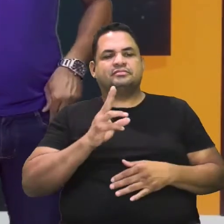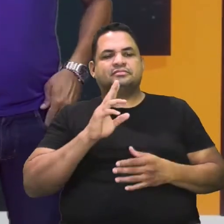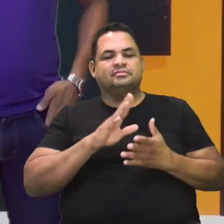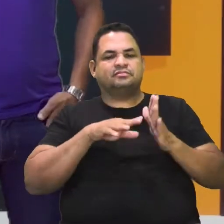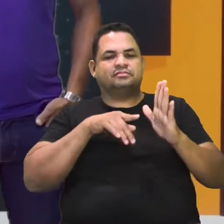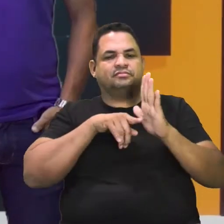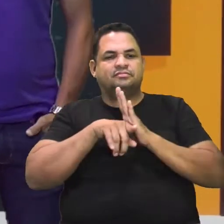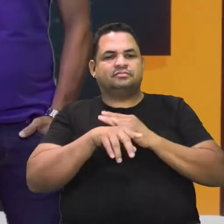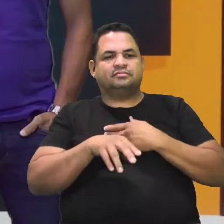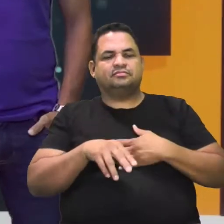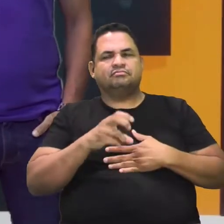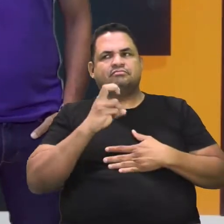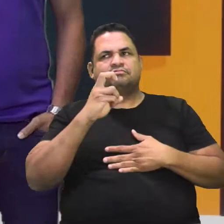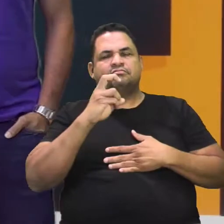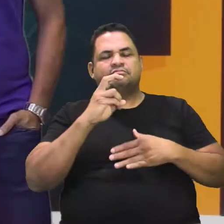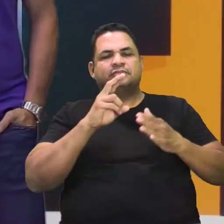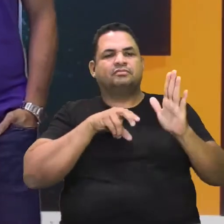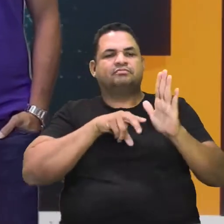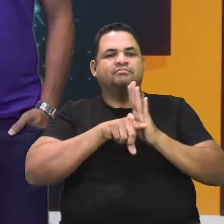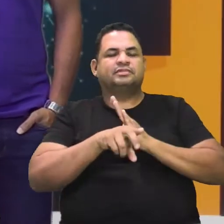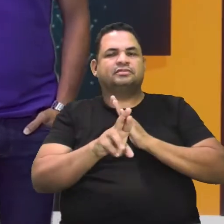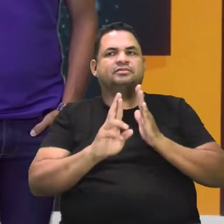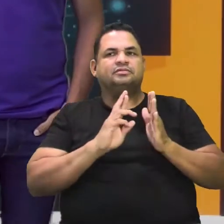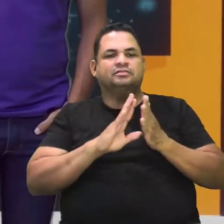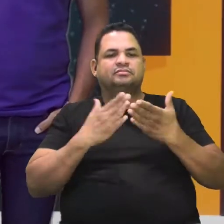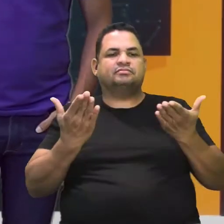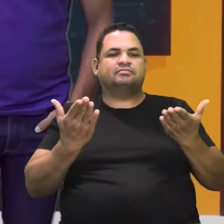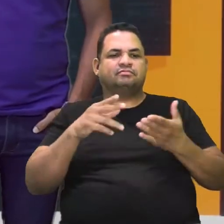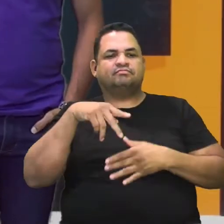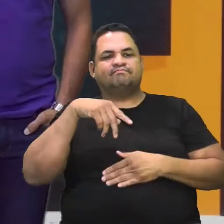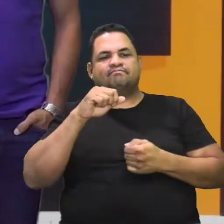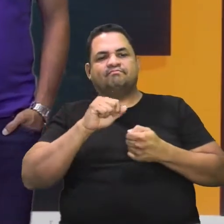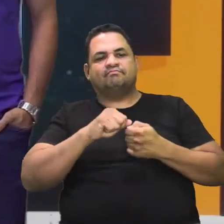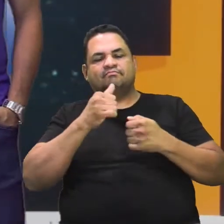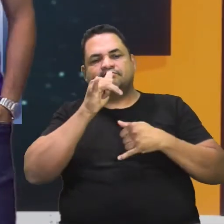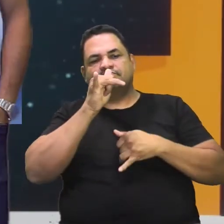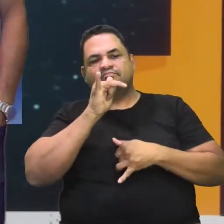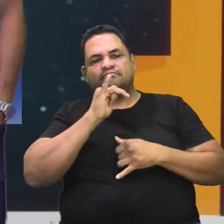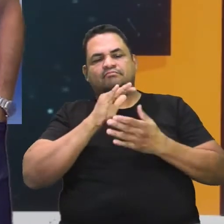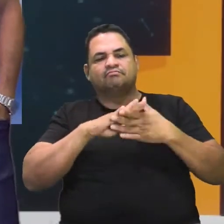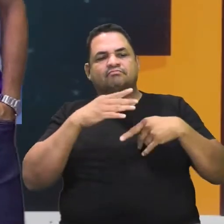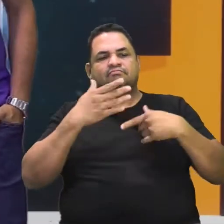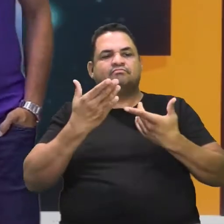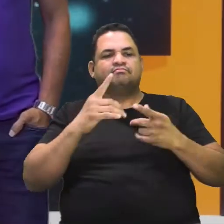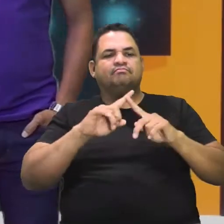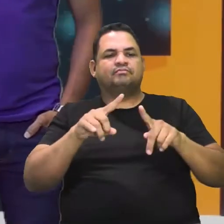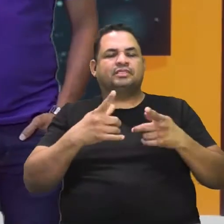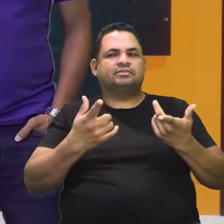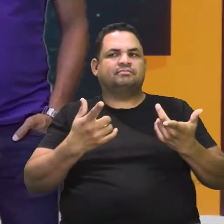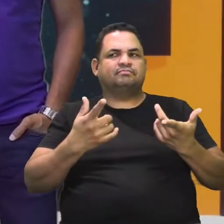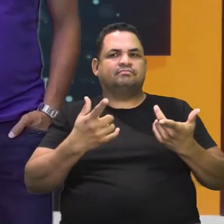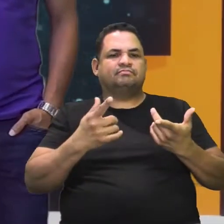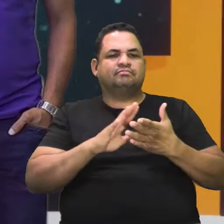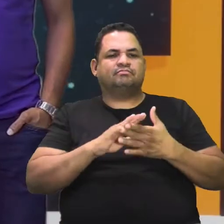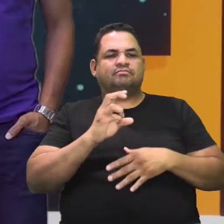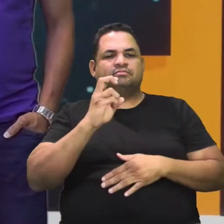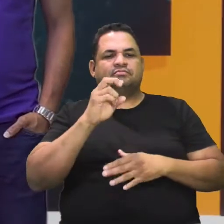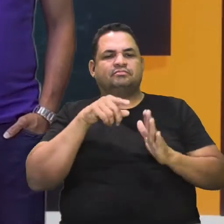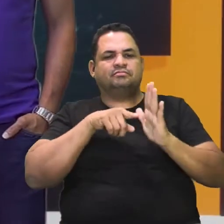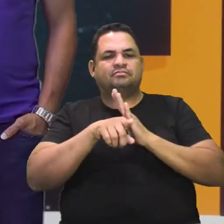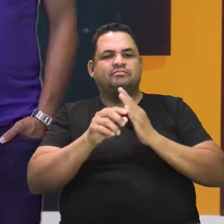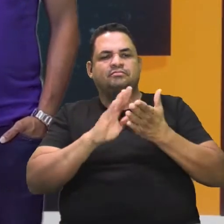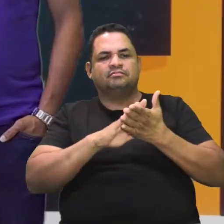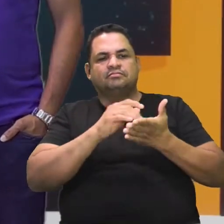sempre, aquelas perguntinhas, 5, né? 5 porque a gente precisa desenrolar o assunto, fazer exemplos com vocês e tudo mais. Mas 5 perguntinhas, vocês